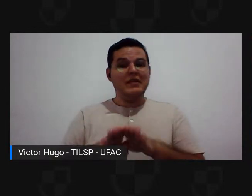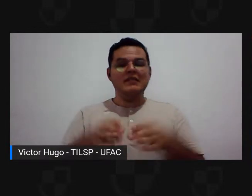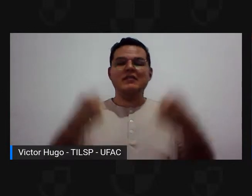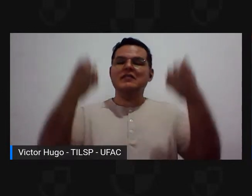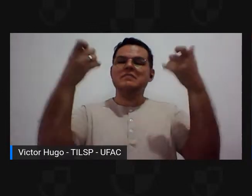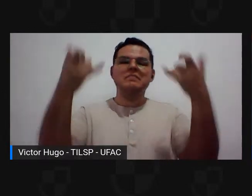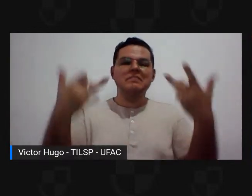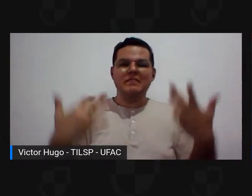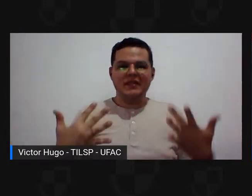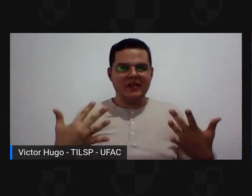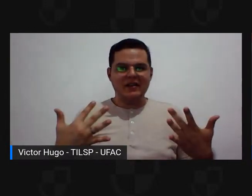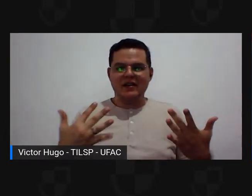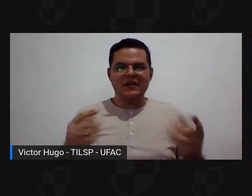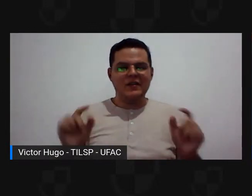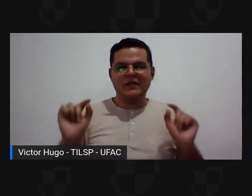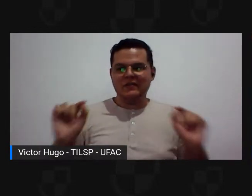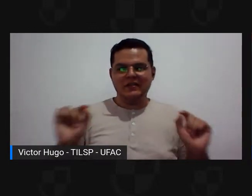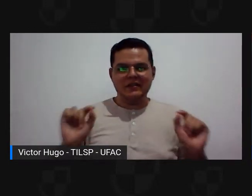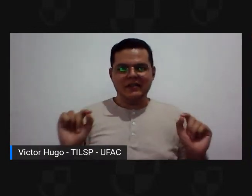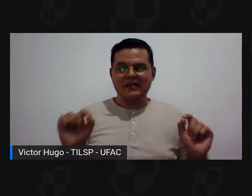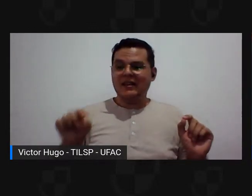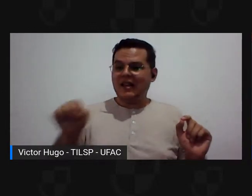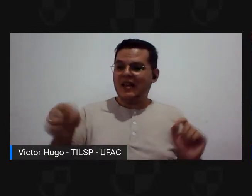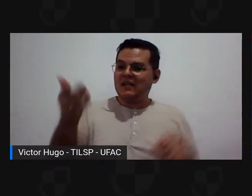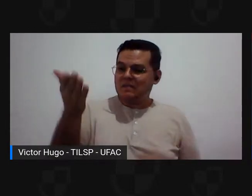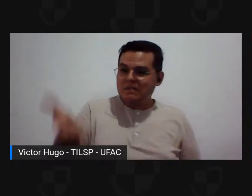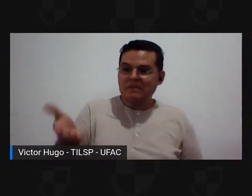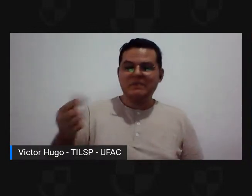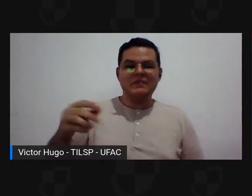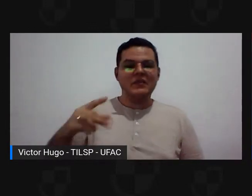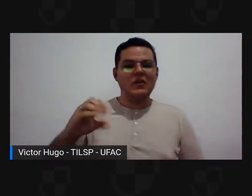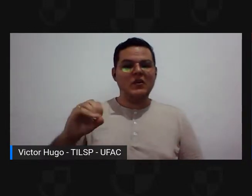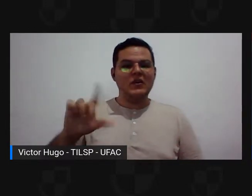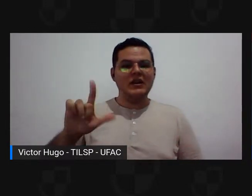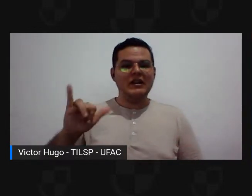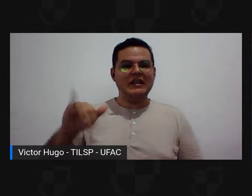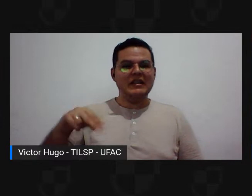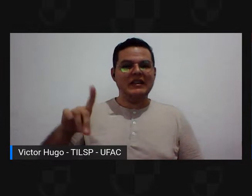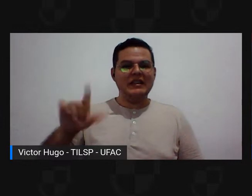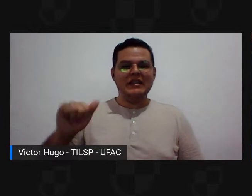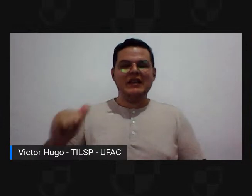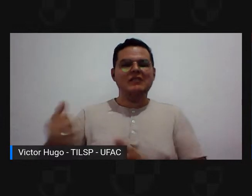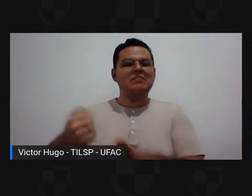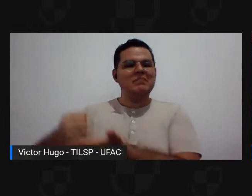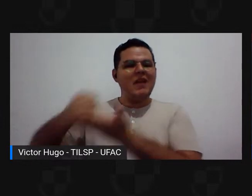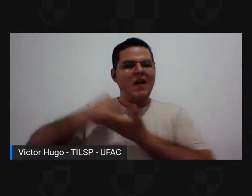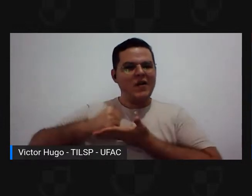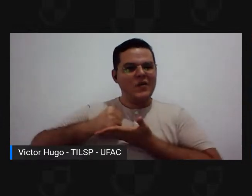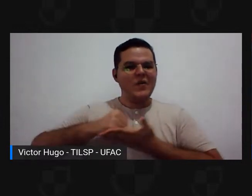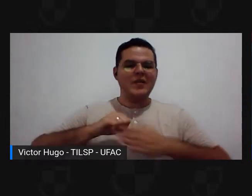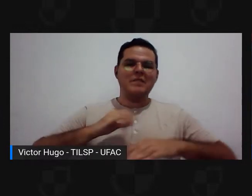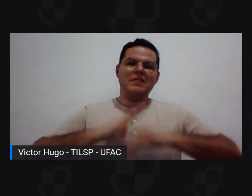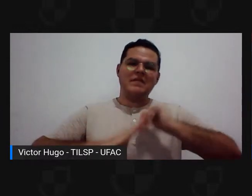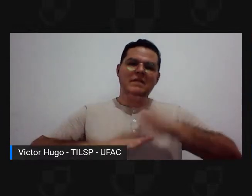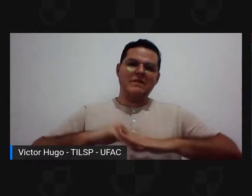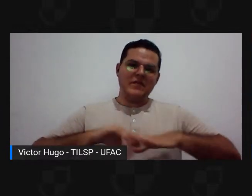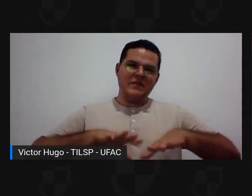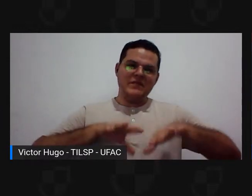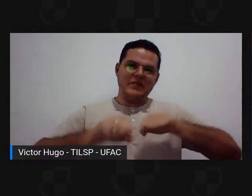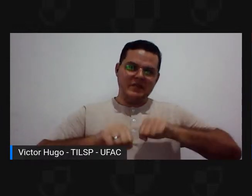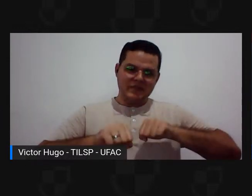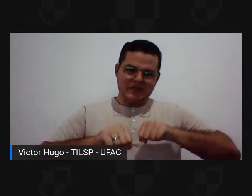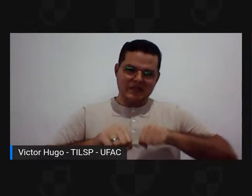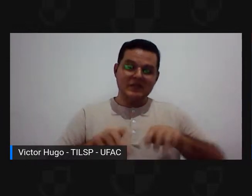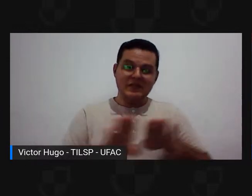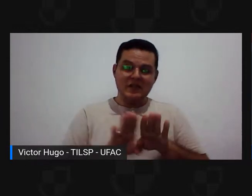o quanto a professora Olinda contribuiu com a minha formação e o quanto para mim é especial estar com ela hoje aqui nesta